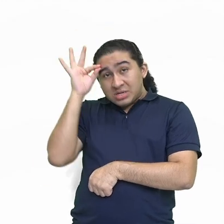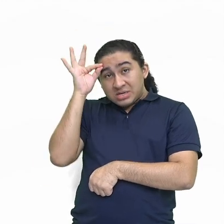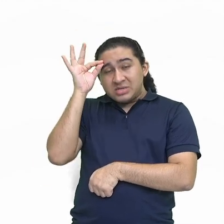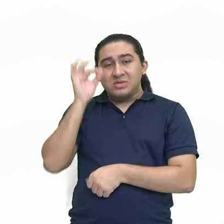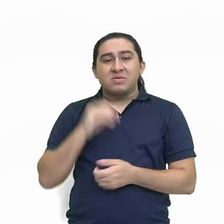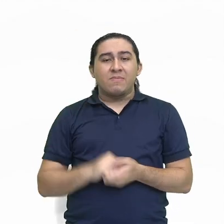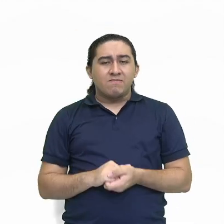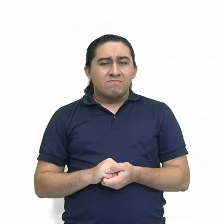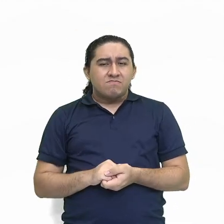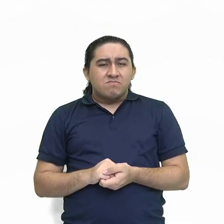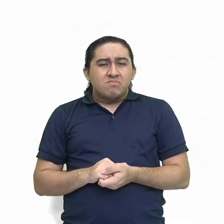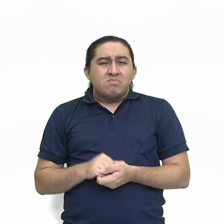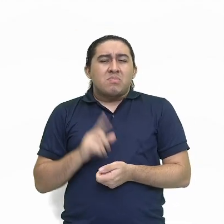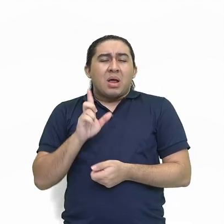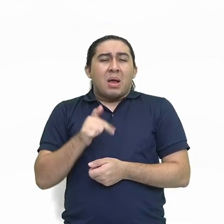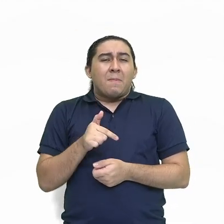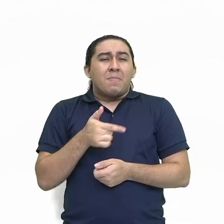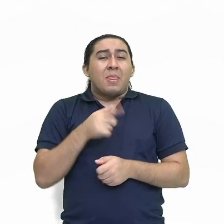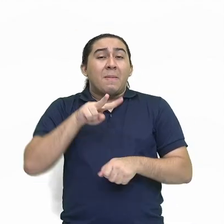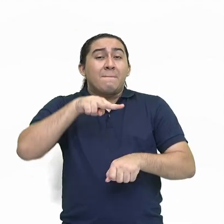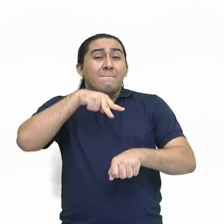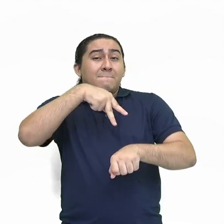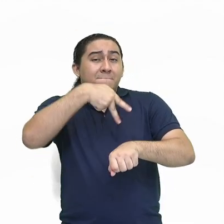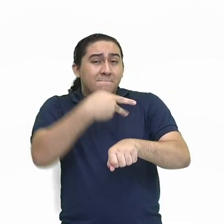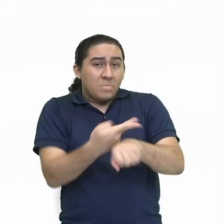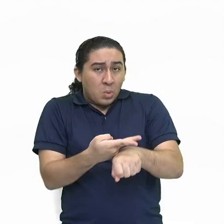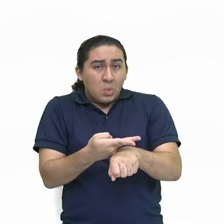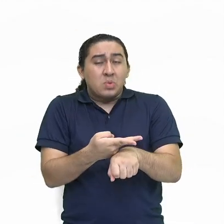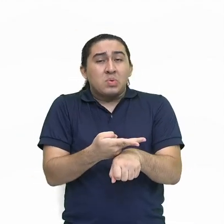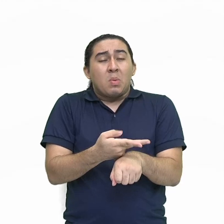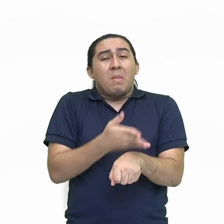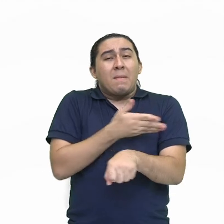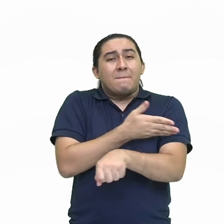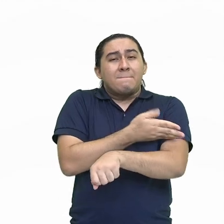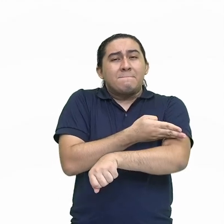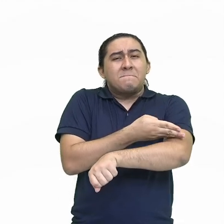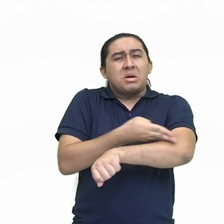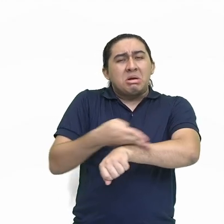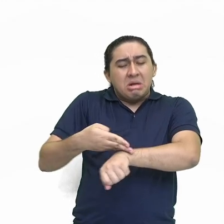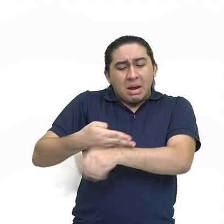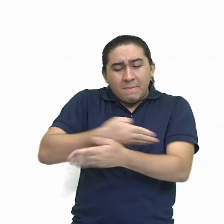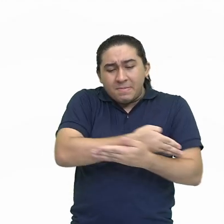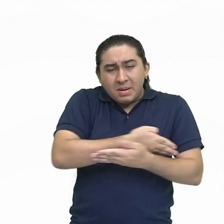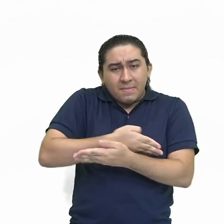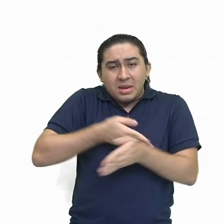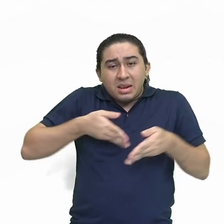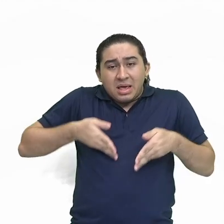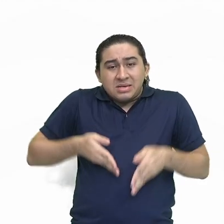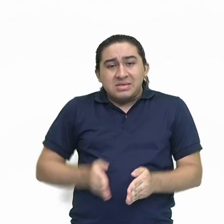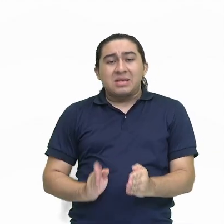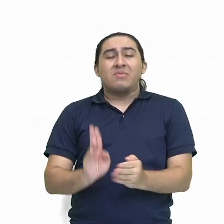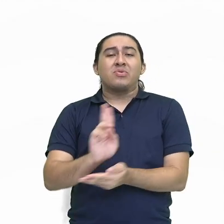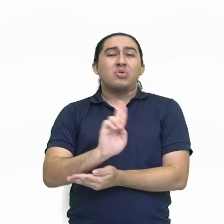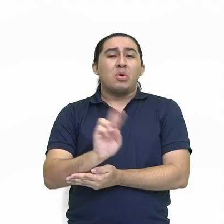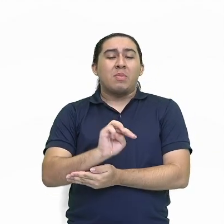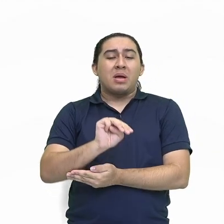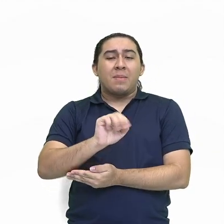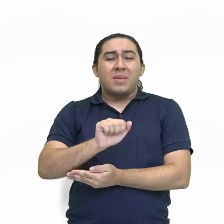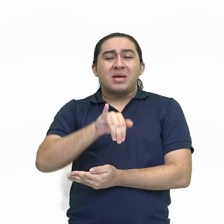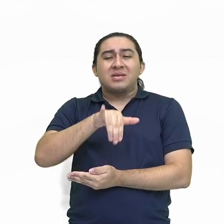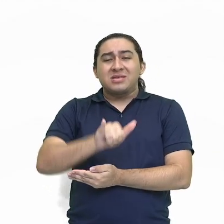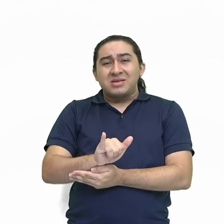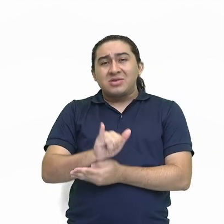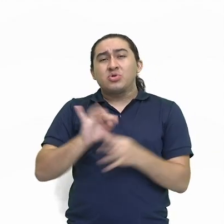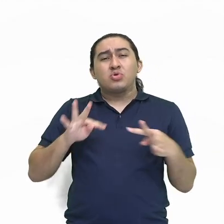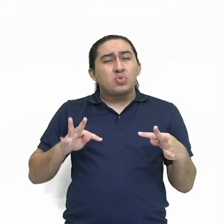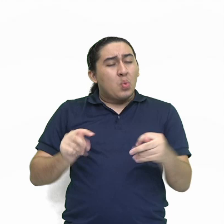branca indiazinha nasceu tempos depois, recebeu o nome de Mani e trouxe muita alegria a